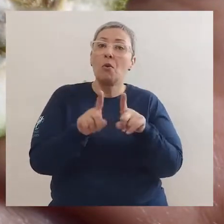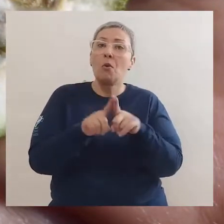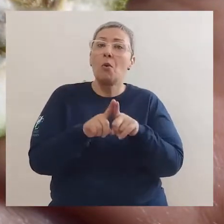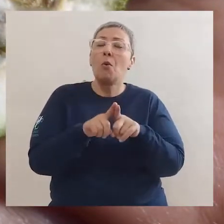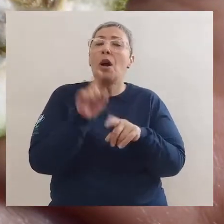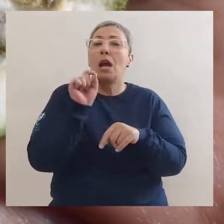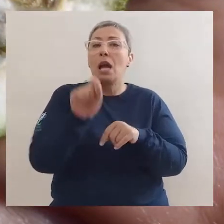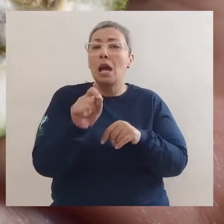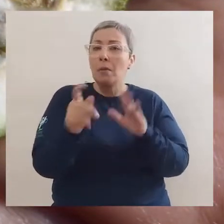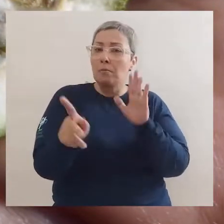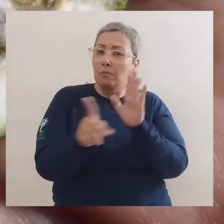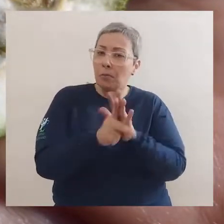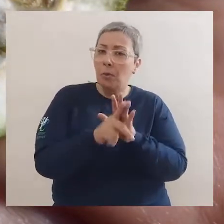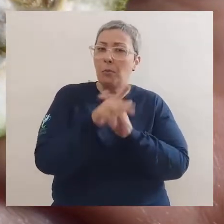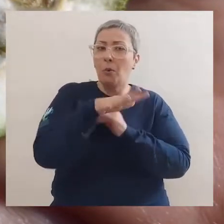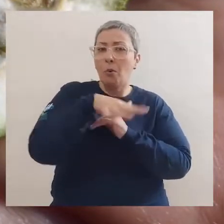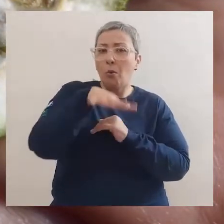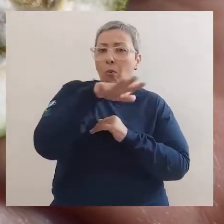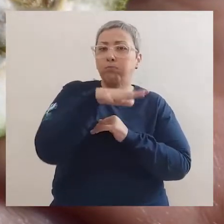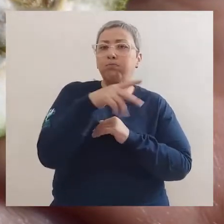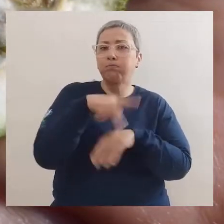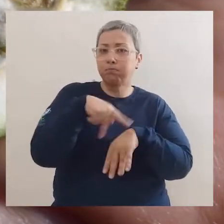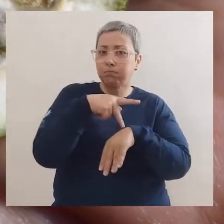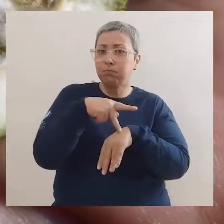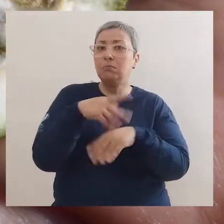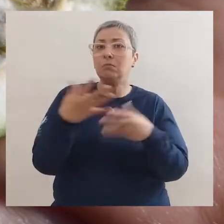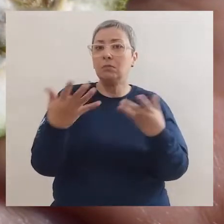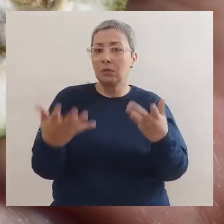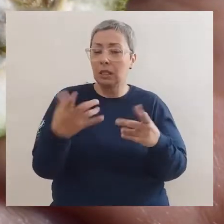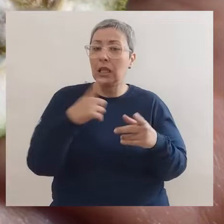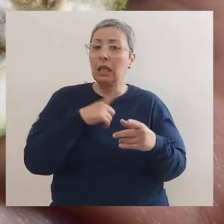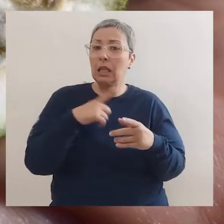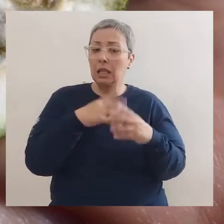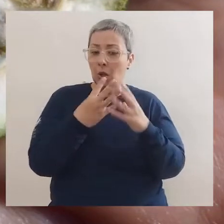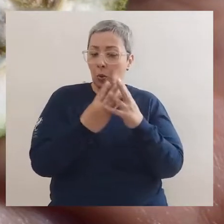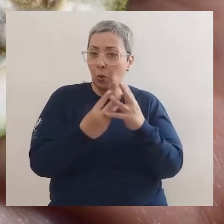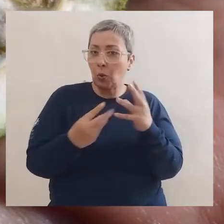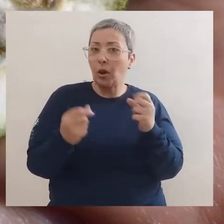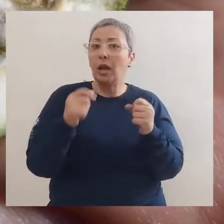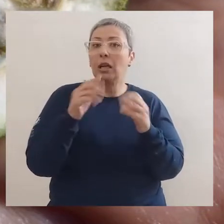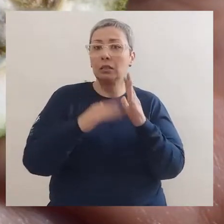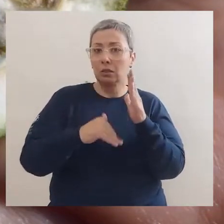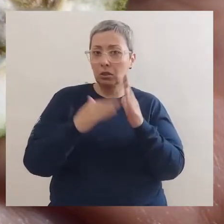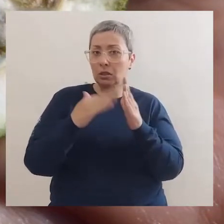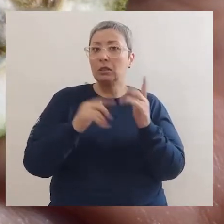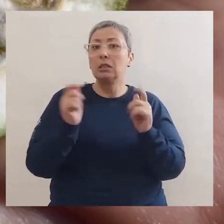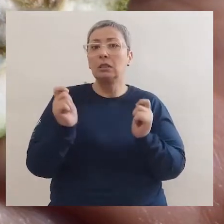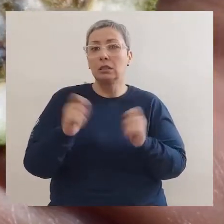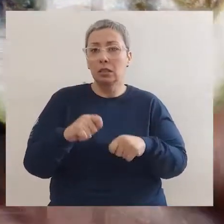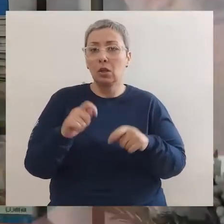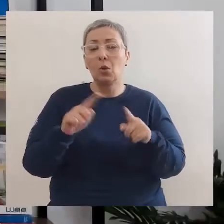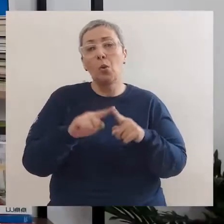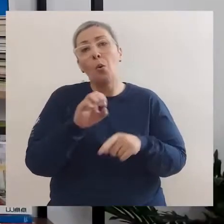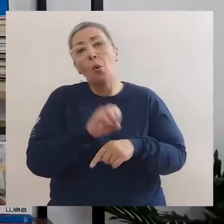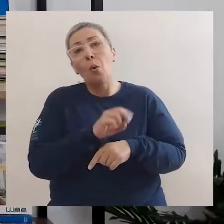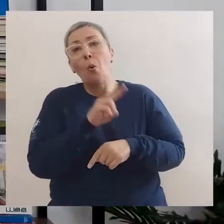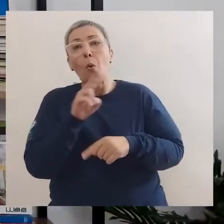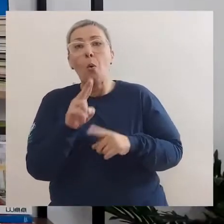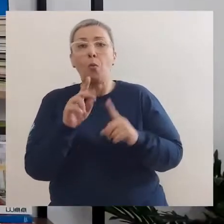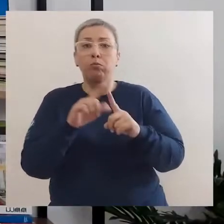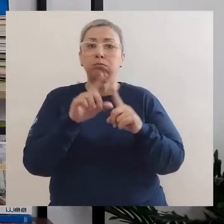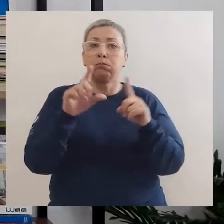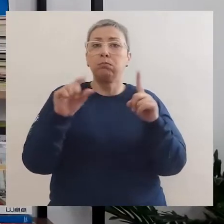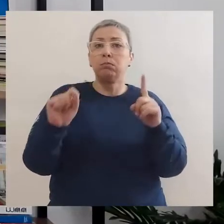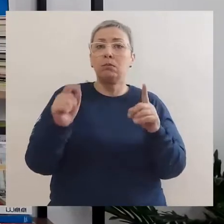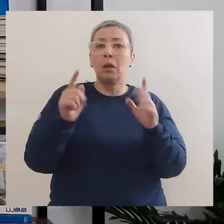chamada genipapo, né? É uma fruta nativa de algumas regiões desse país, por exemplo. Ali também tem um sumo que dá